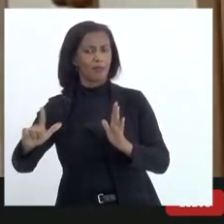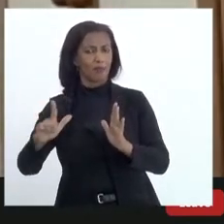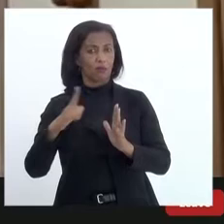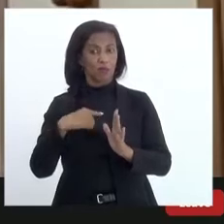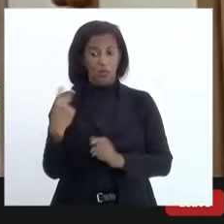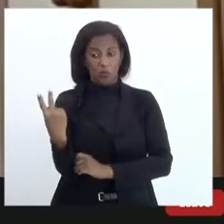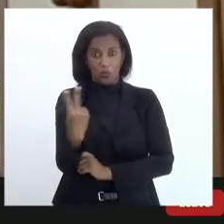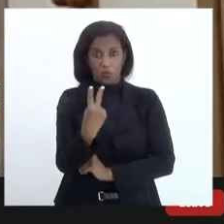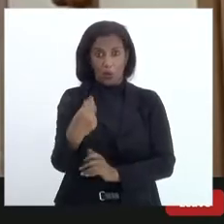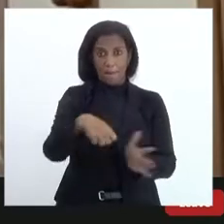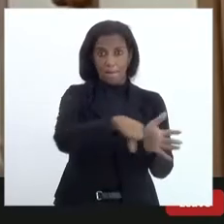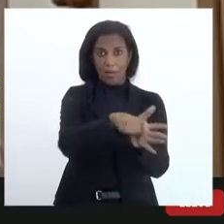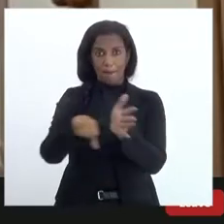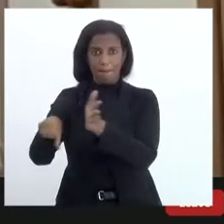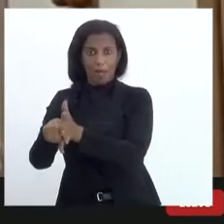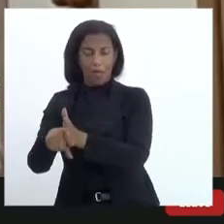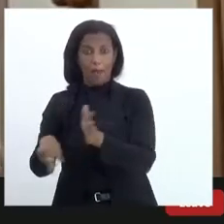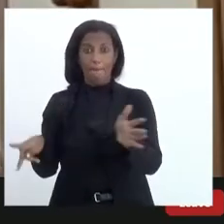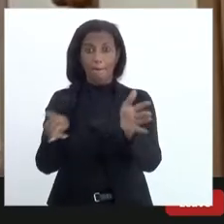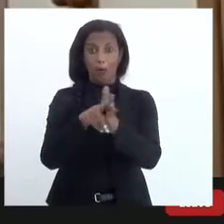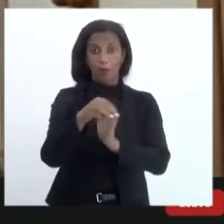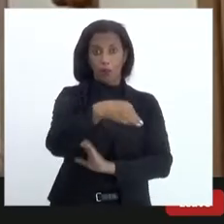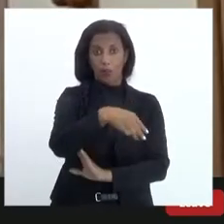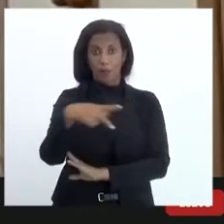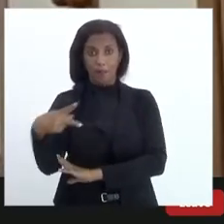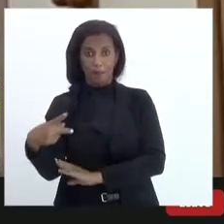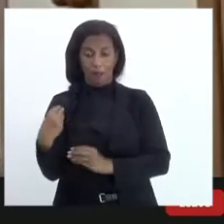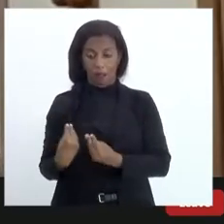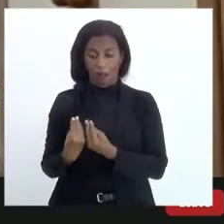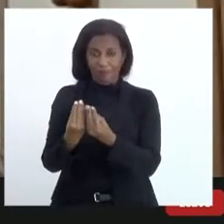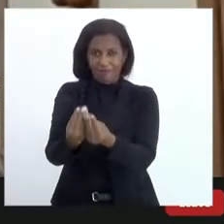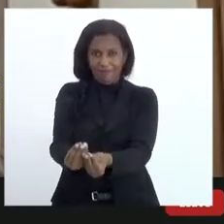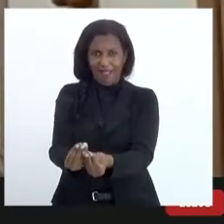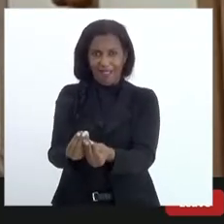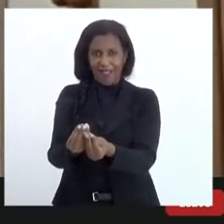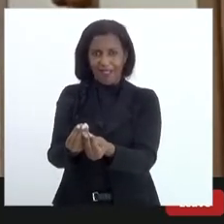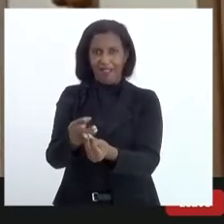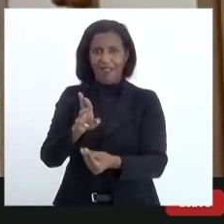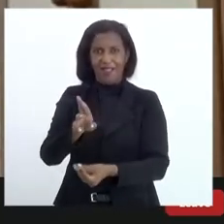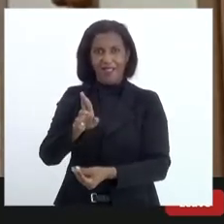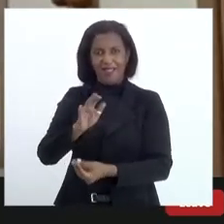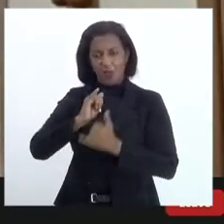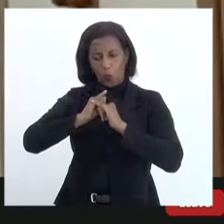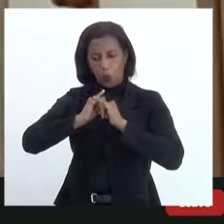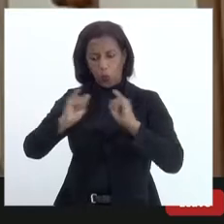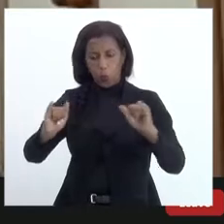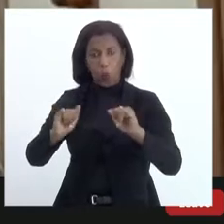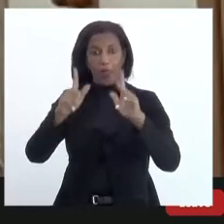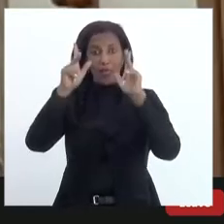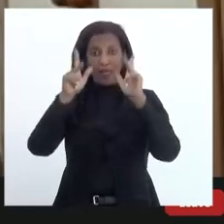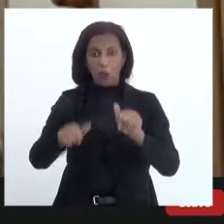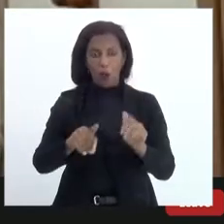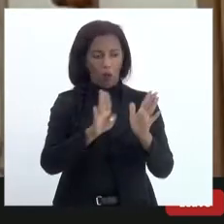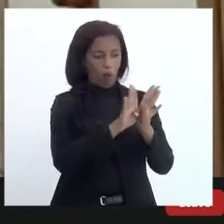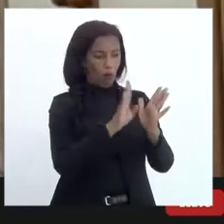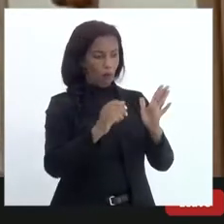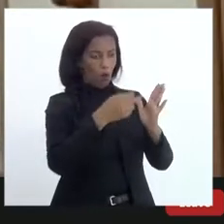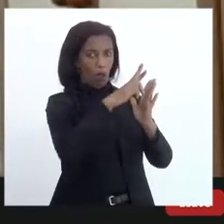dois crimes que está nas mãos do Ministério Público oferecer essa denúncia com base no inquérito que foi relatado.